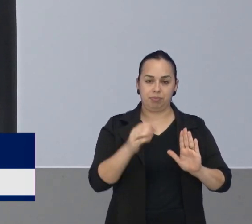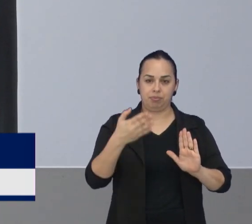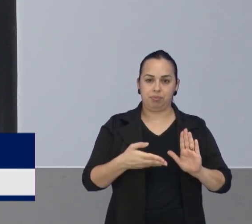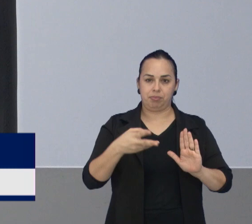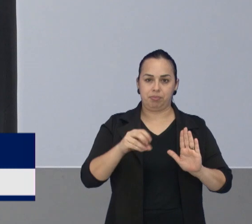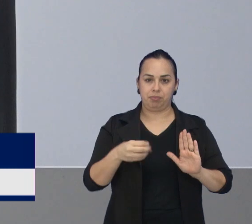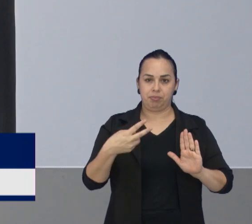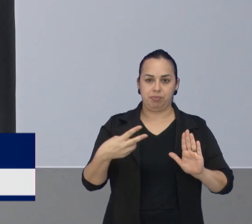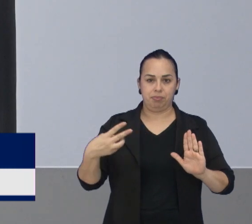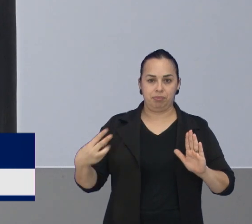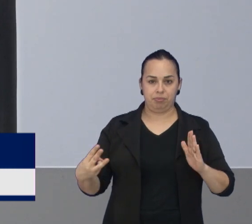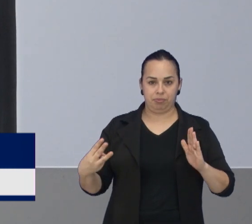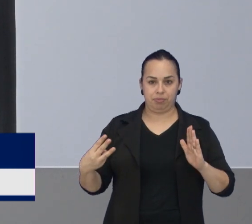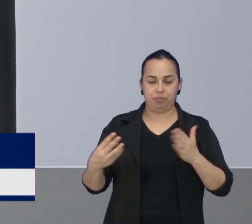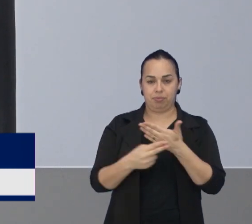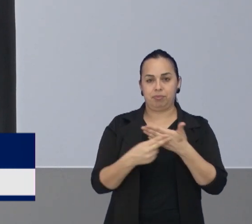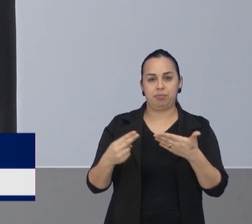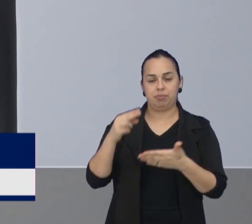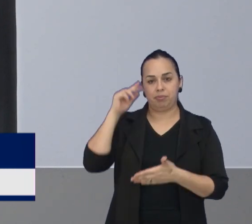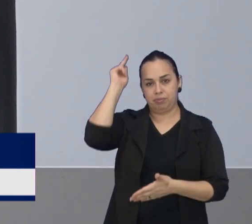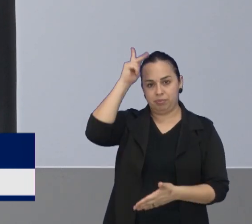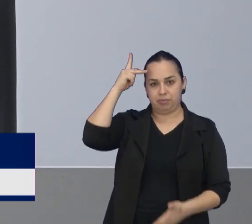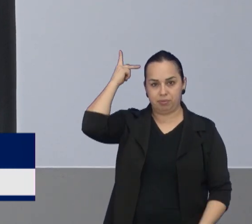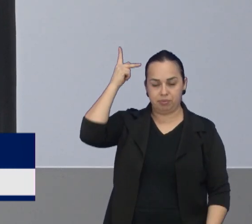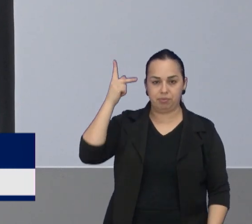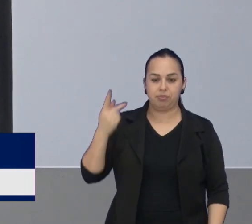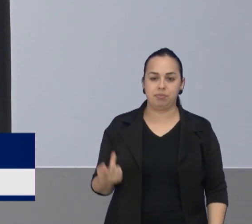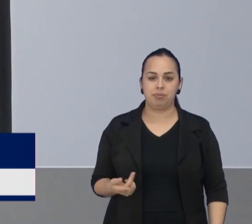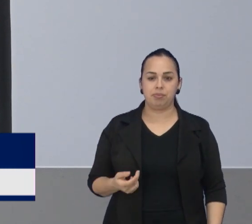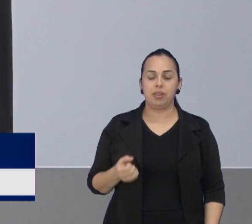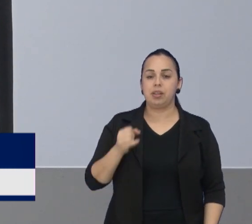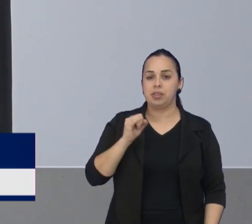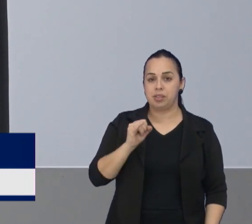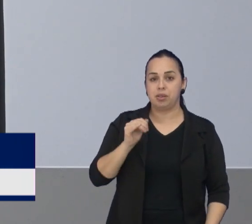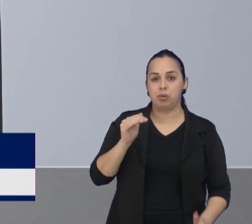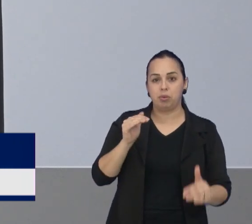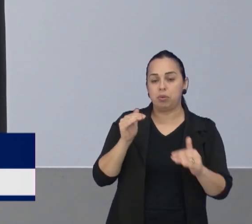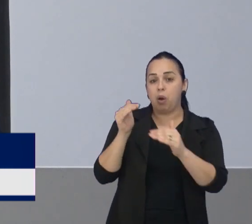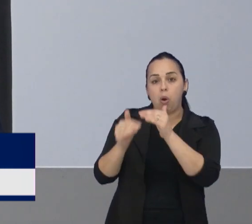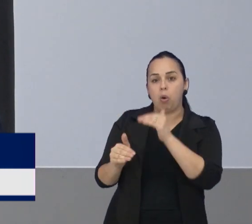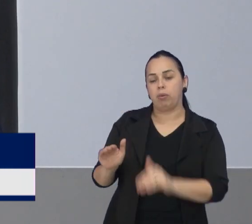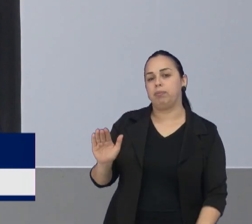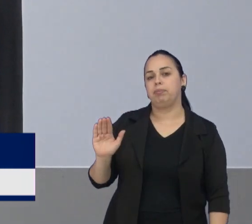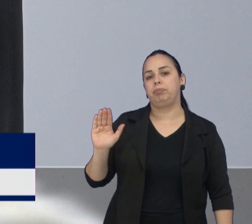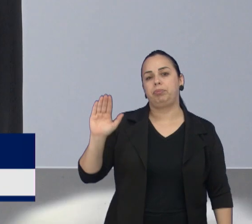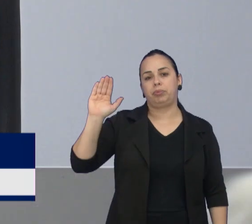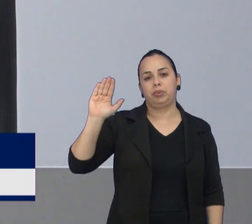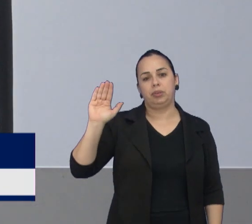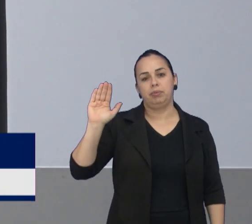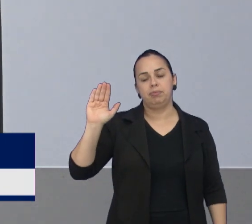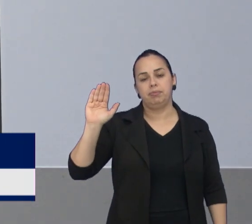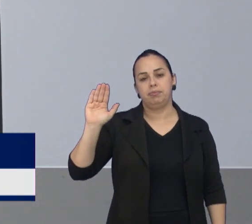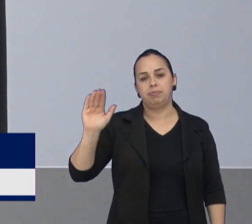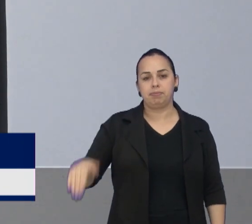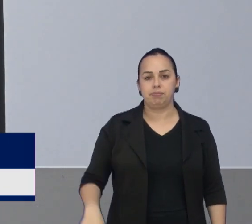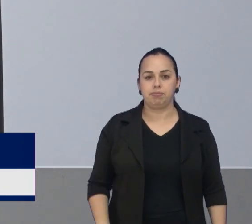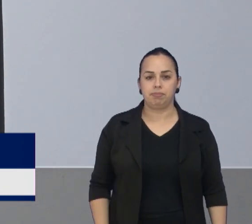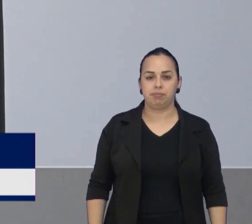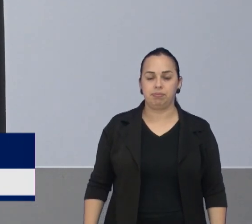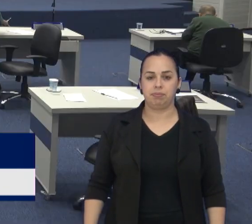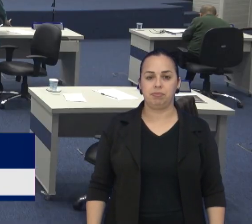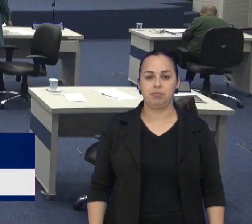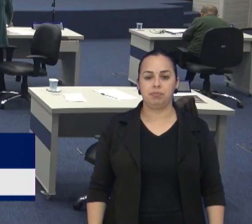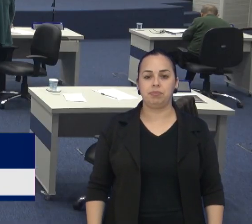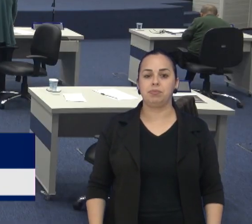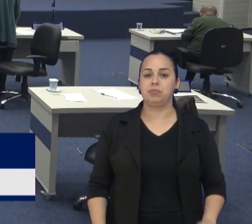298/2023, autoria do vereador Fernando Petiti. Vereadores favoráveis permaneçam como estão, os contrários que se manifestem. São 8